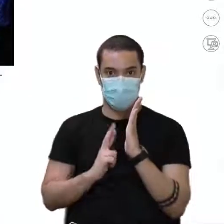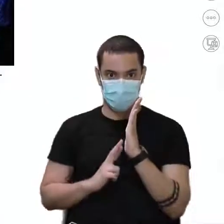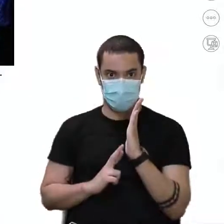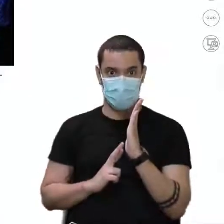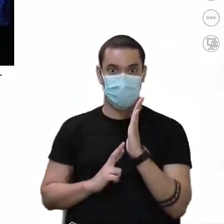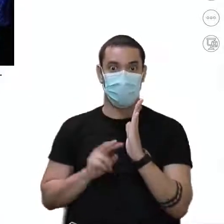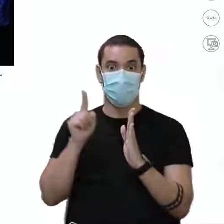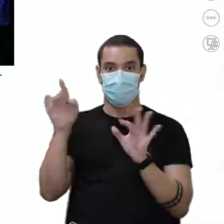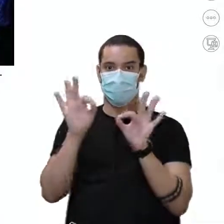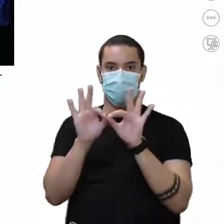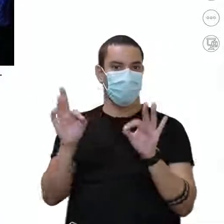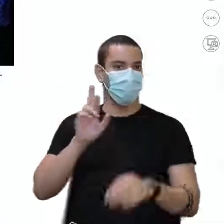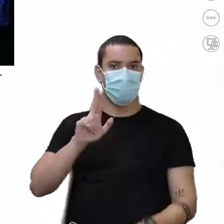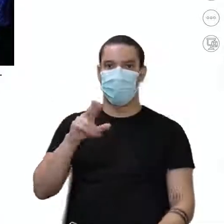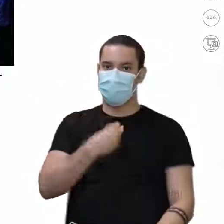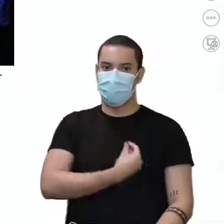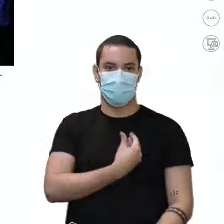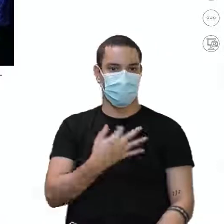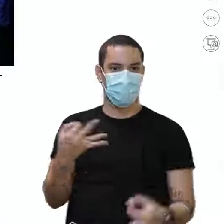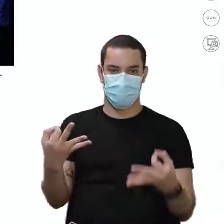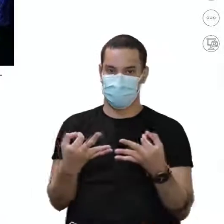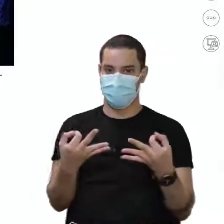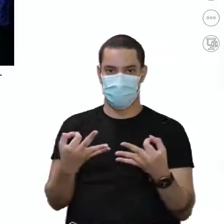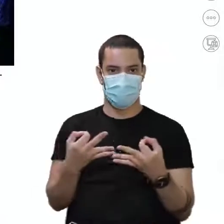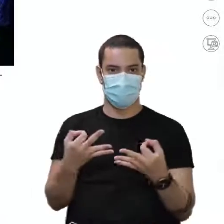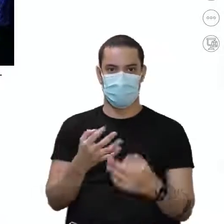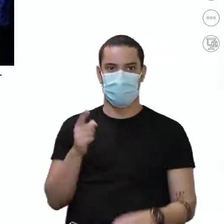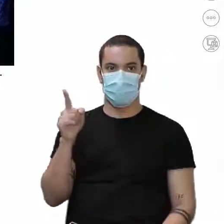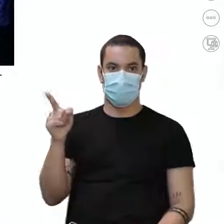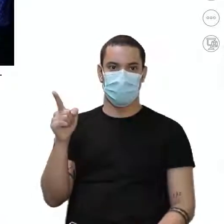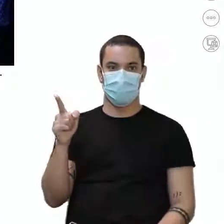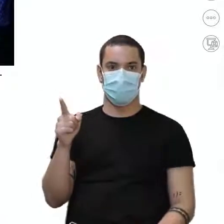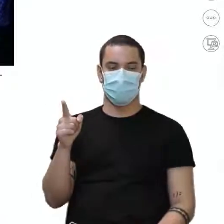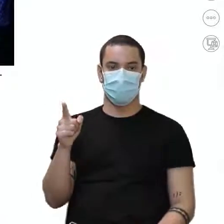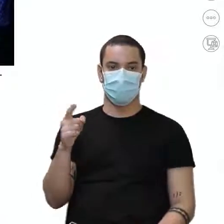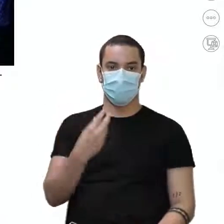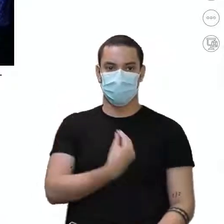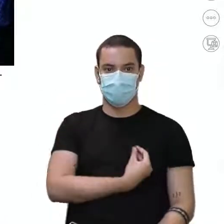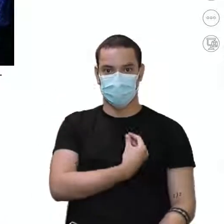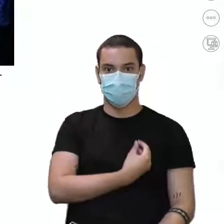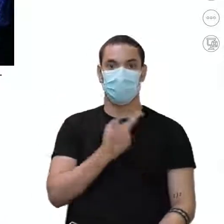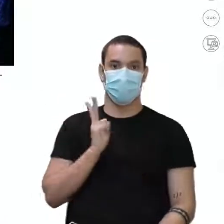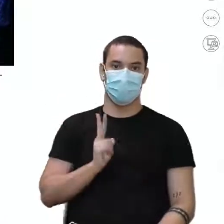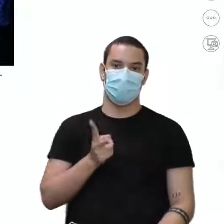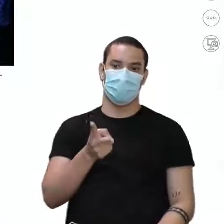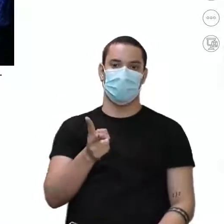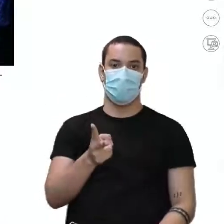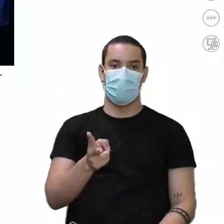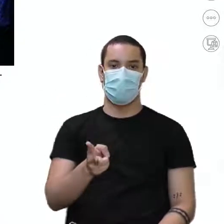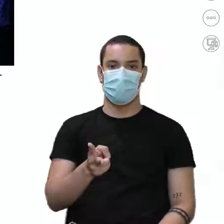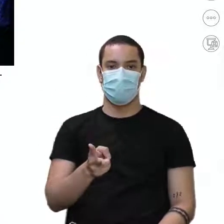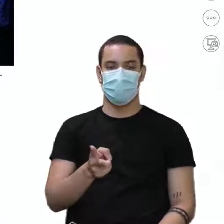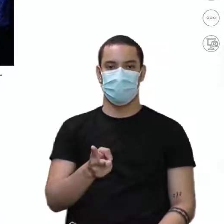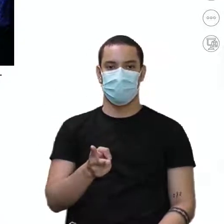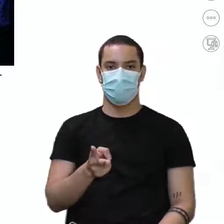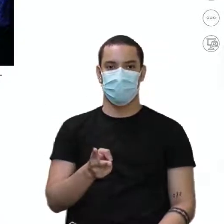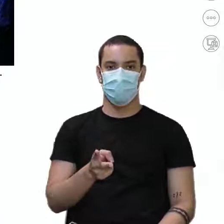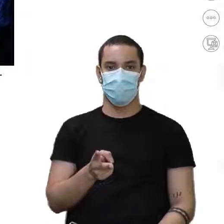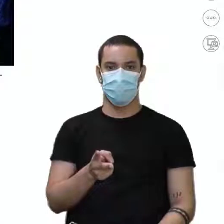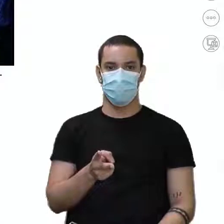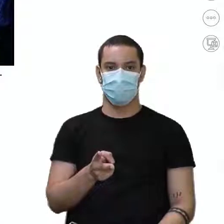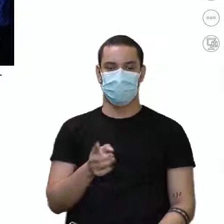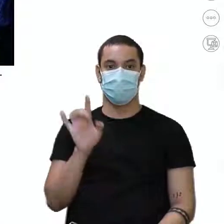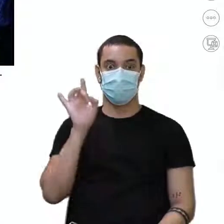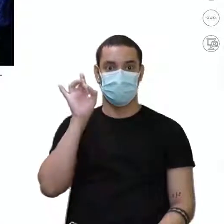está no presente perfeito. Está no presente continuous. Não está no presente perfeito continuous,